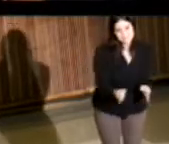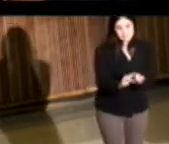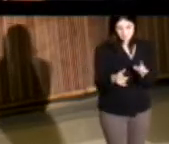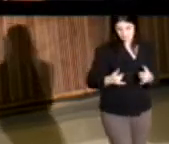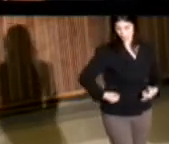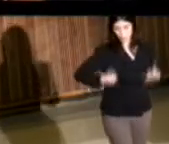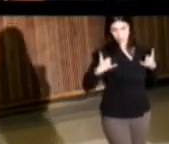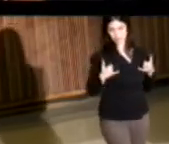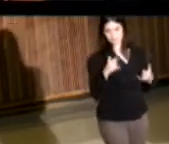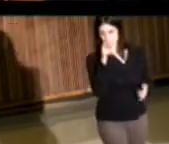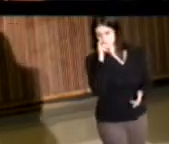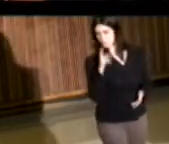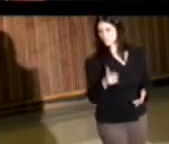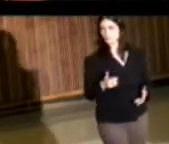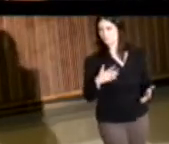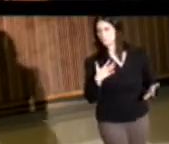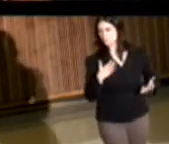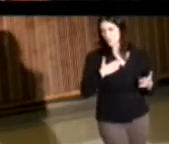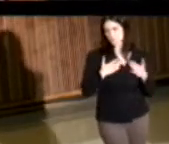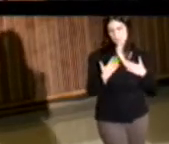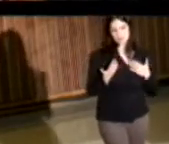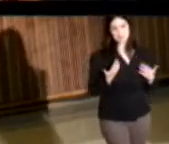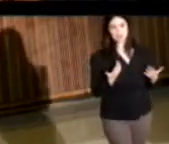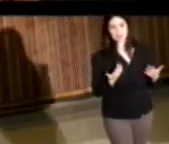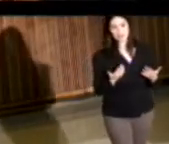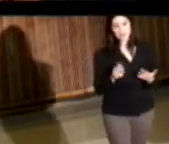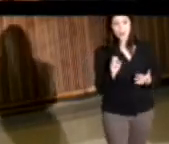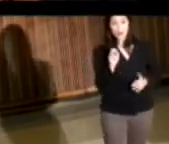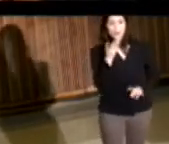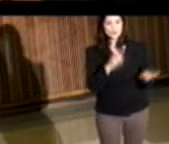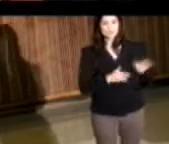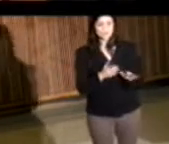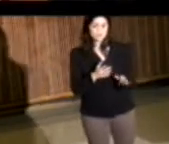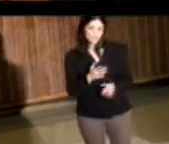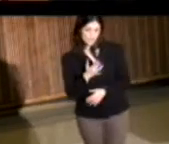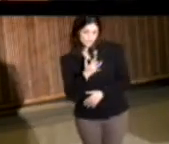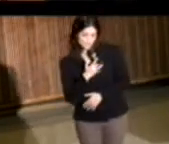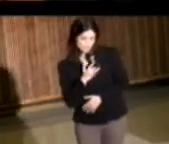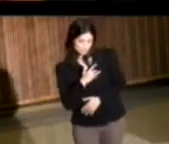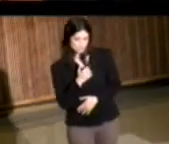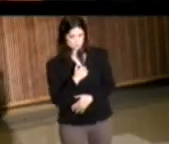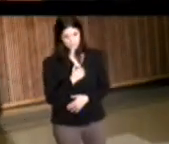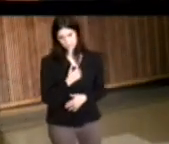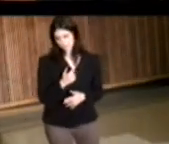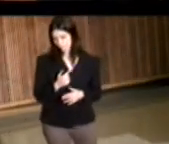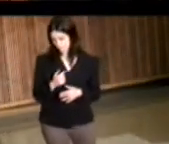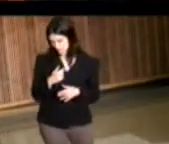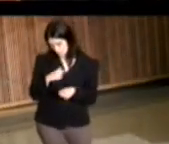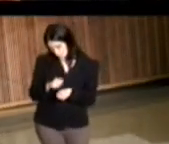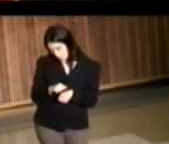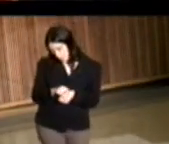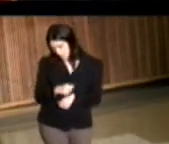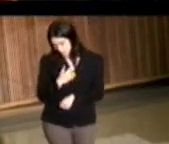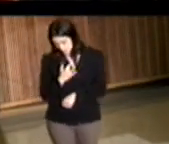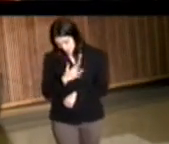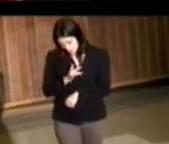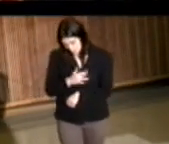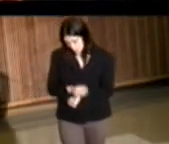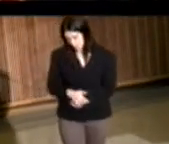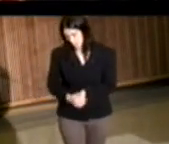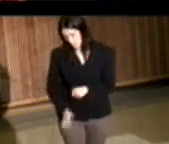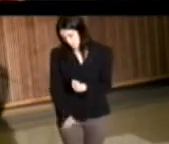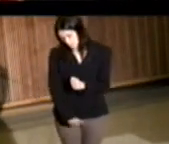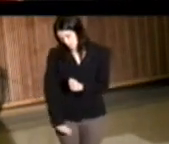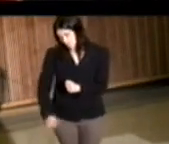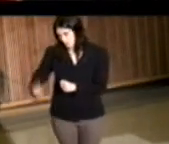Tá? E eu não tenho valor, eu não me vejo com valor. Eu chamo isso de espírito de pobreza,